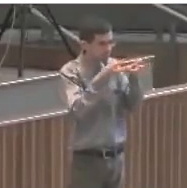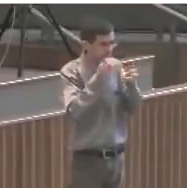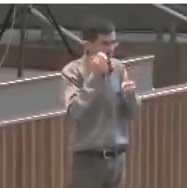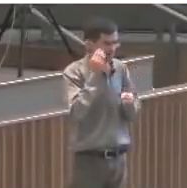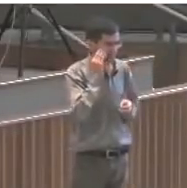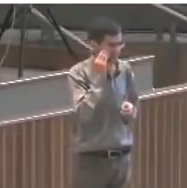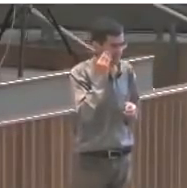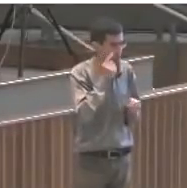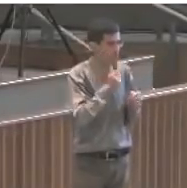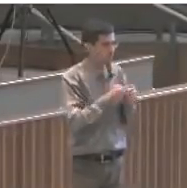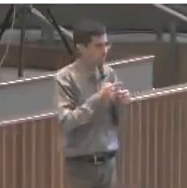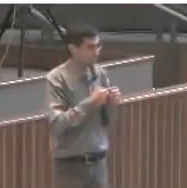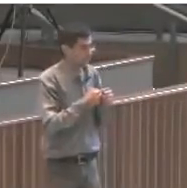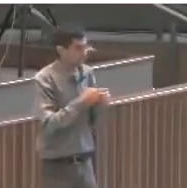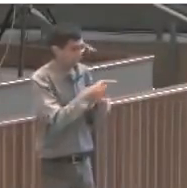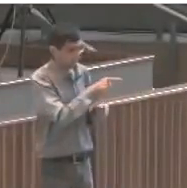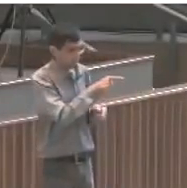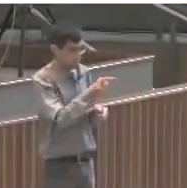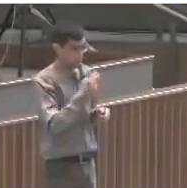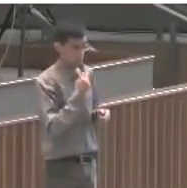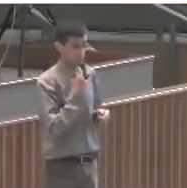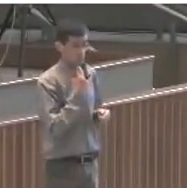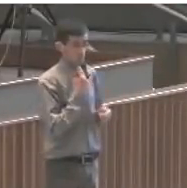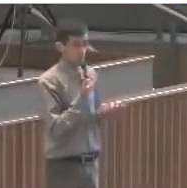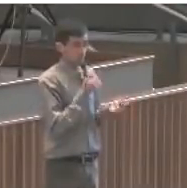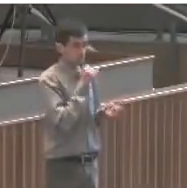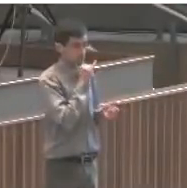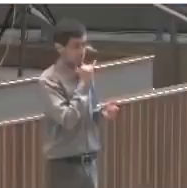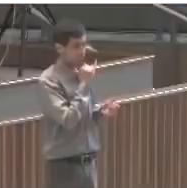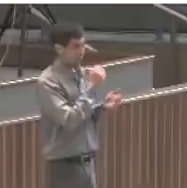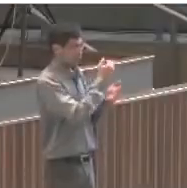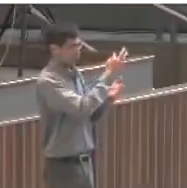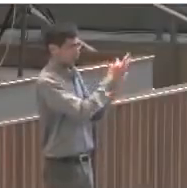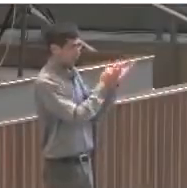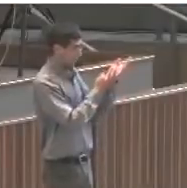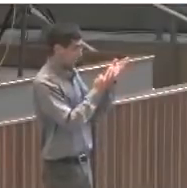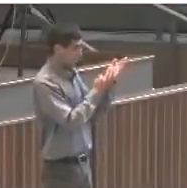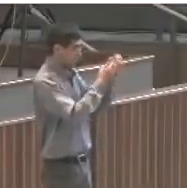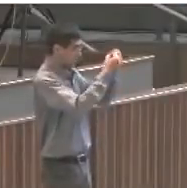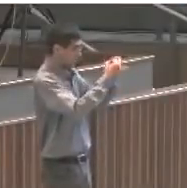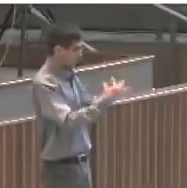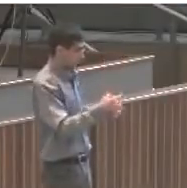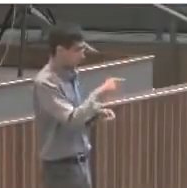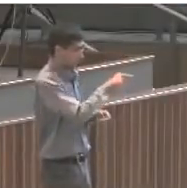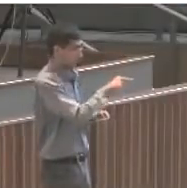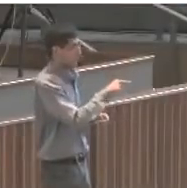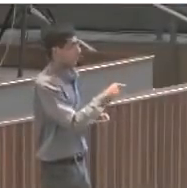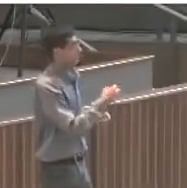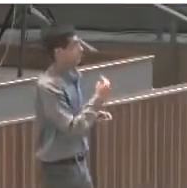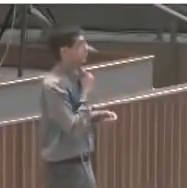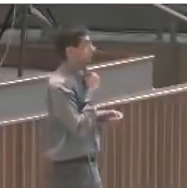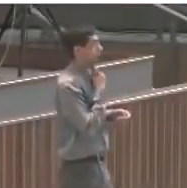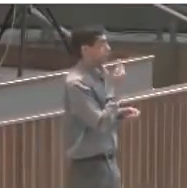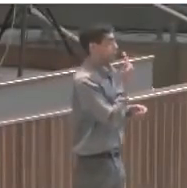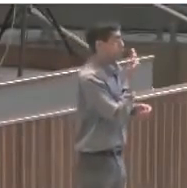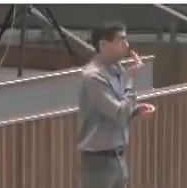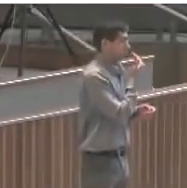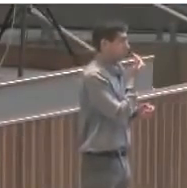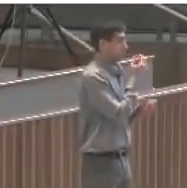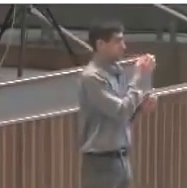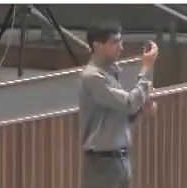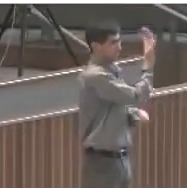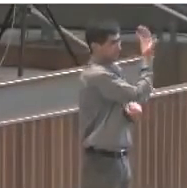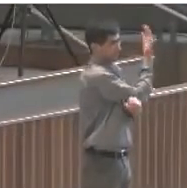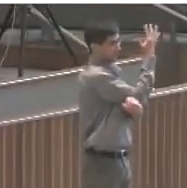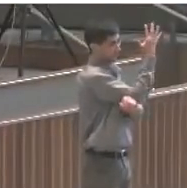é você não pode comer de nada do jardim qual é fato o fato é a palavra de deus foi